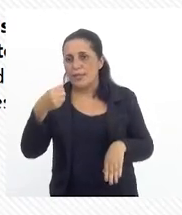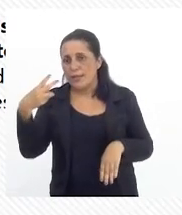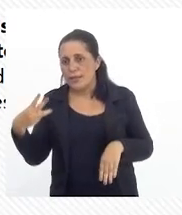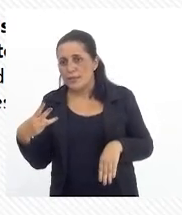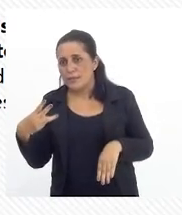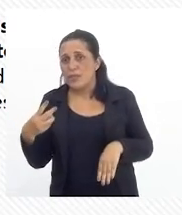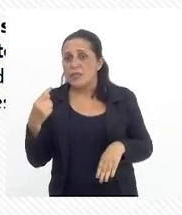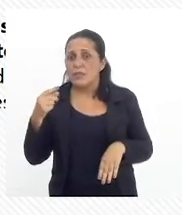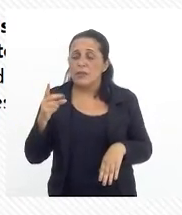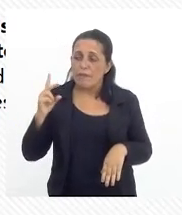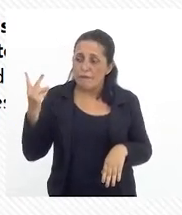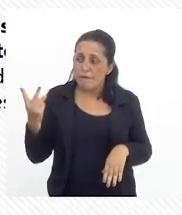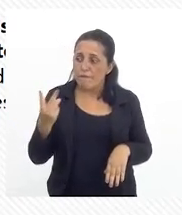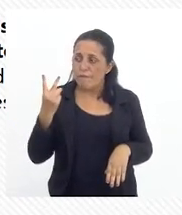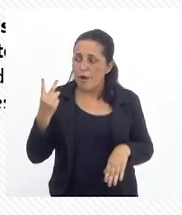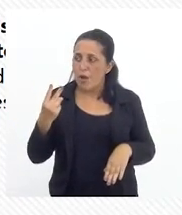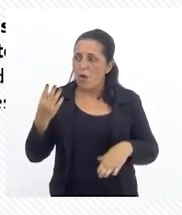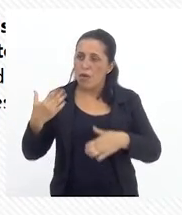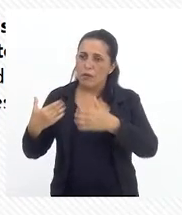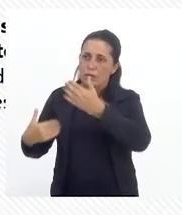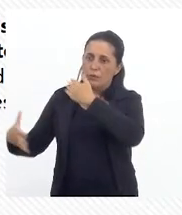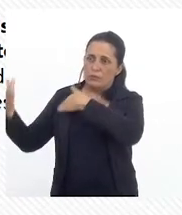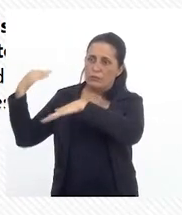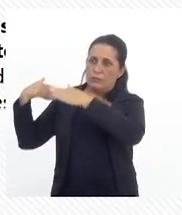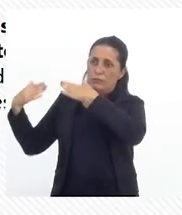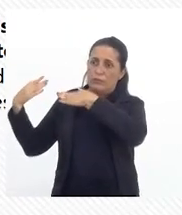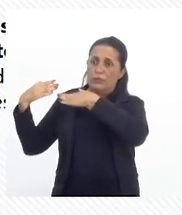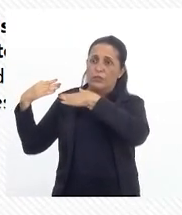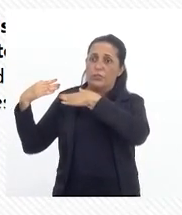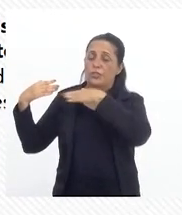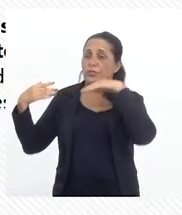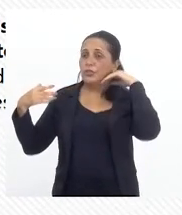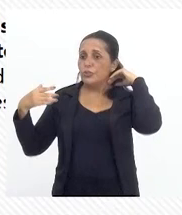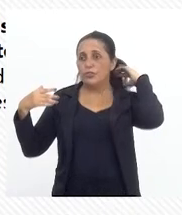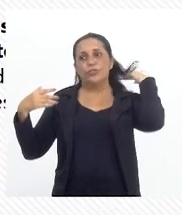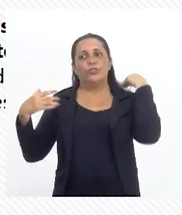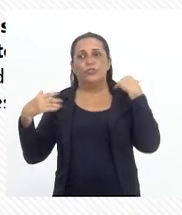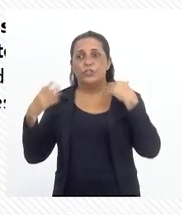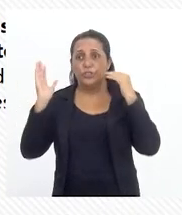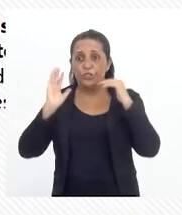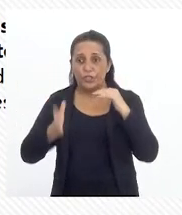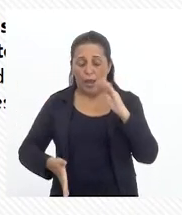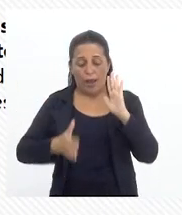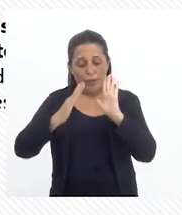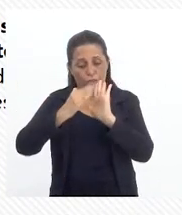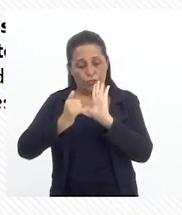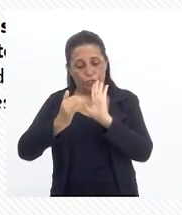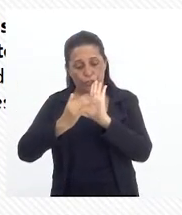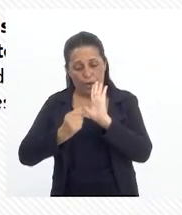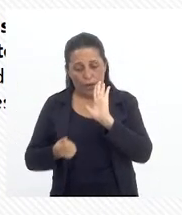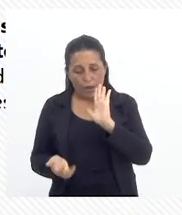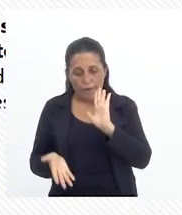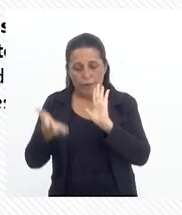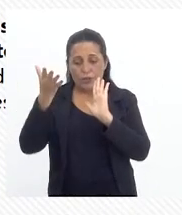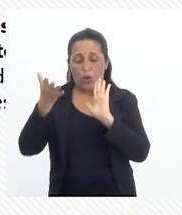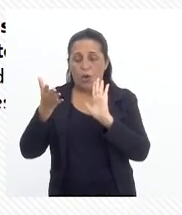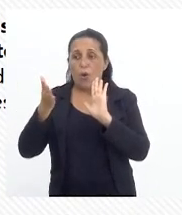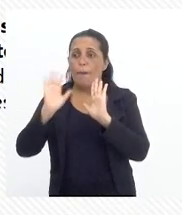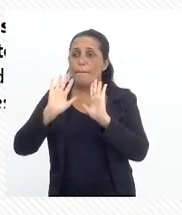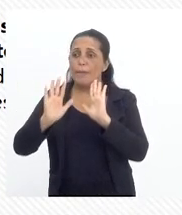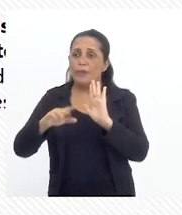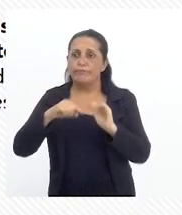e valores constantes Ou seja já retirada a inflação mas nós não conseguimos sequer